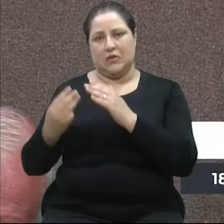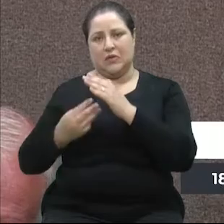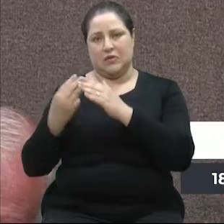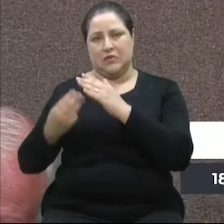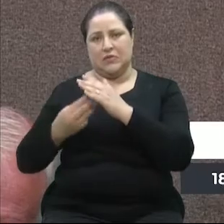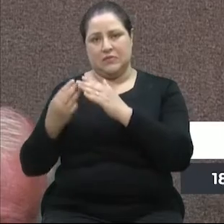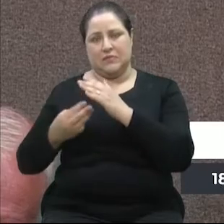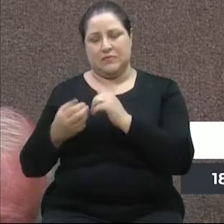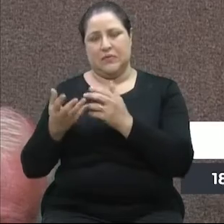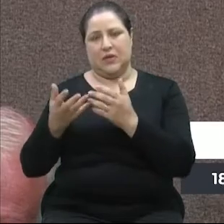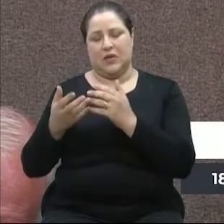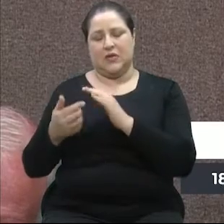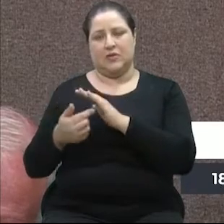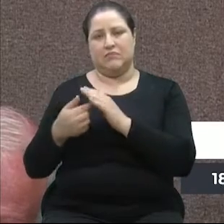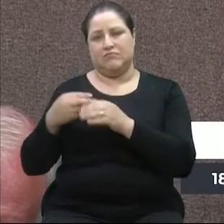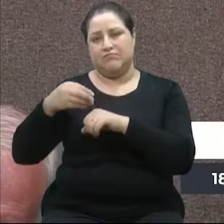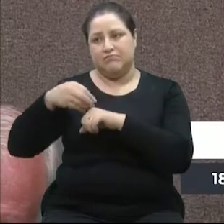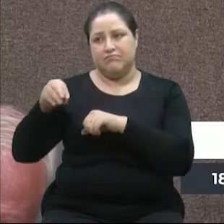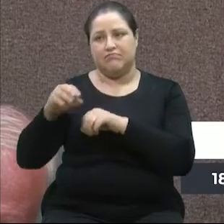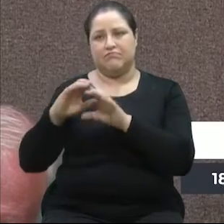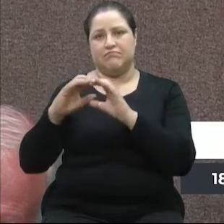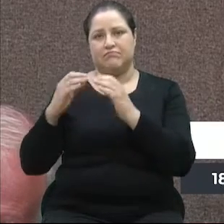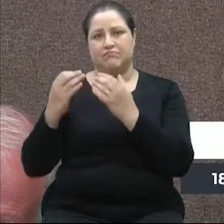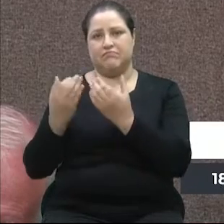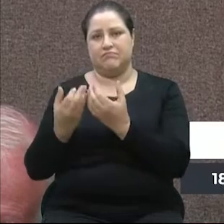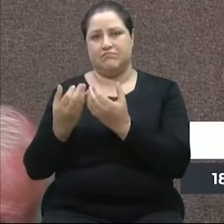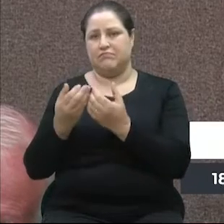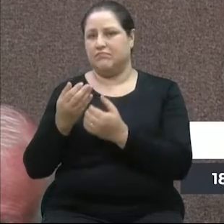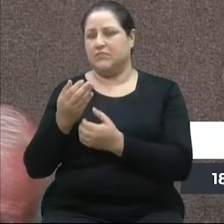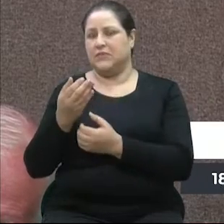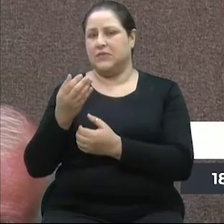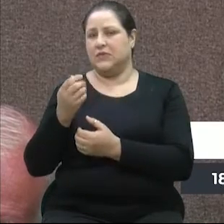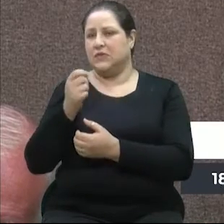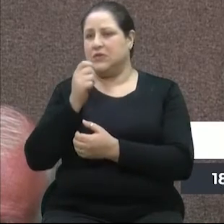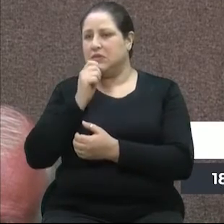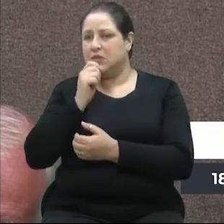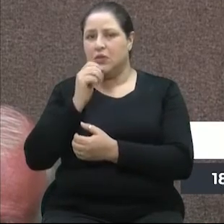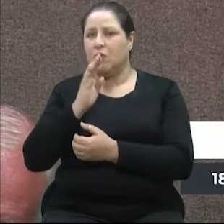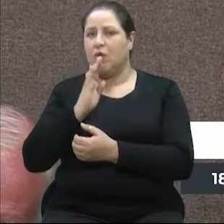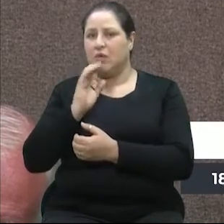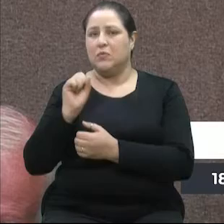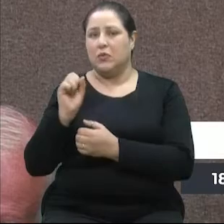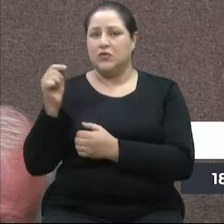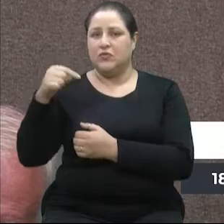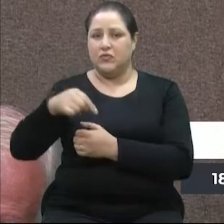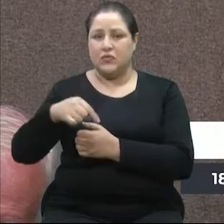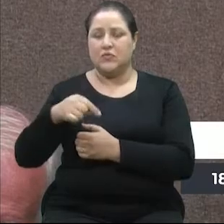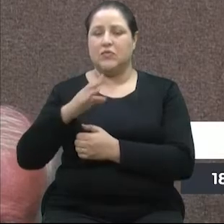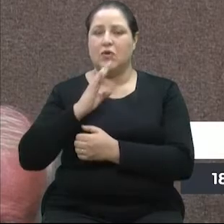terceirizado. E quero deixar meu recado à comunidade que não conheça, que quem puder estar presente, conhecer melhor